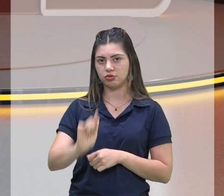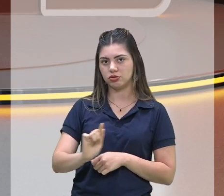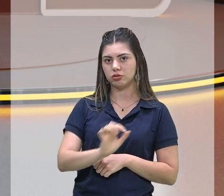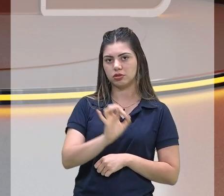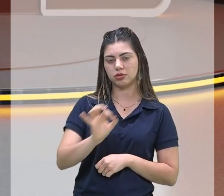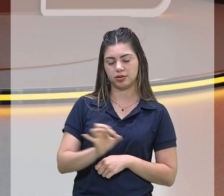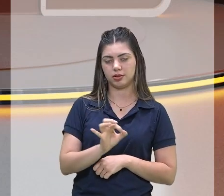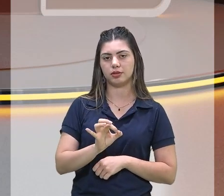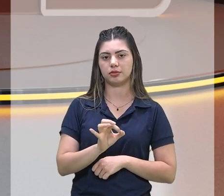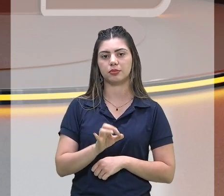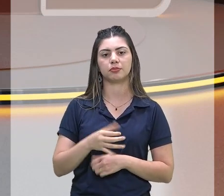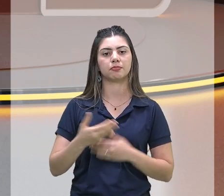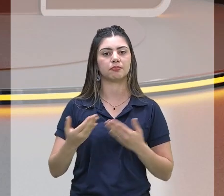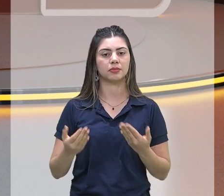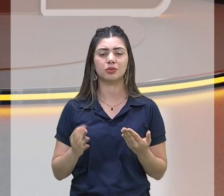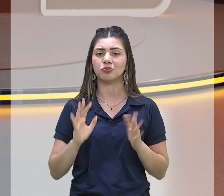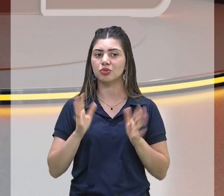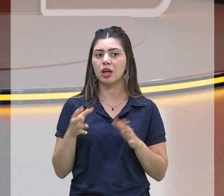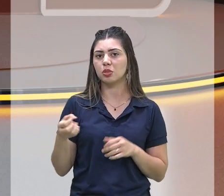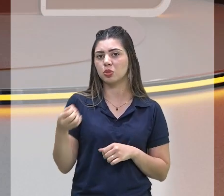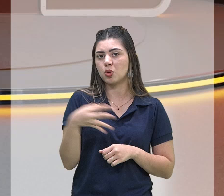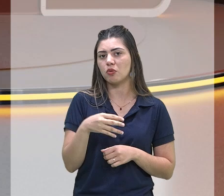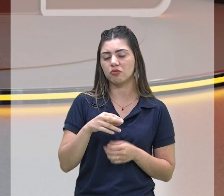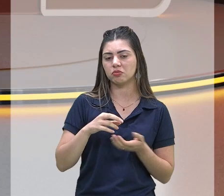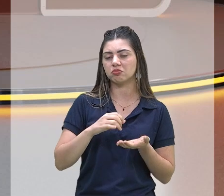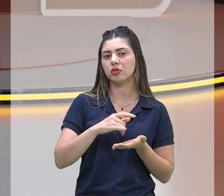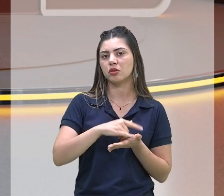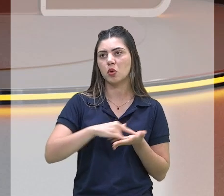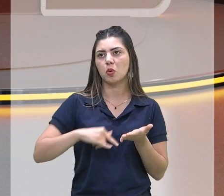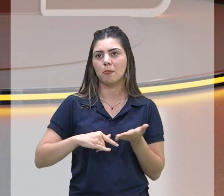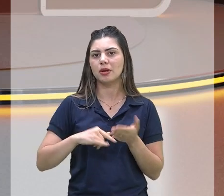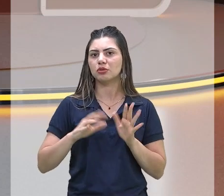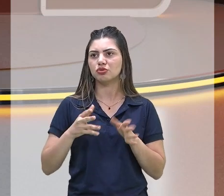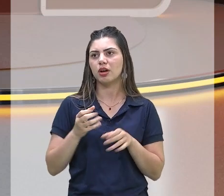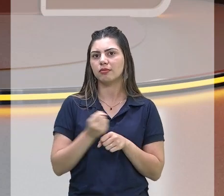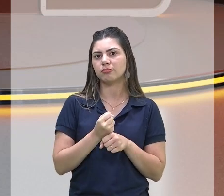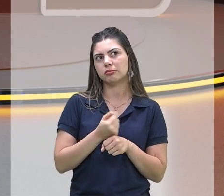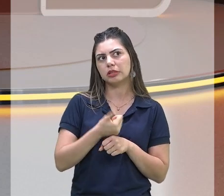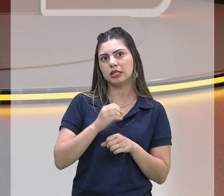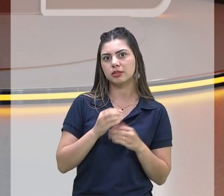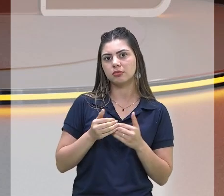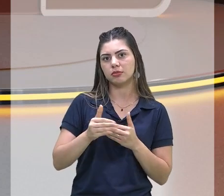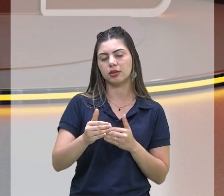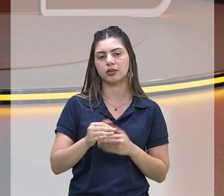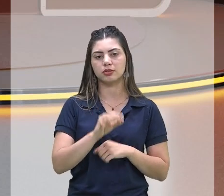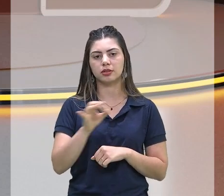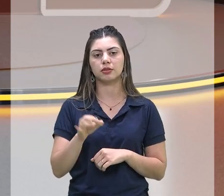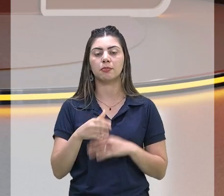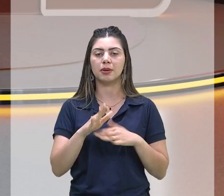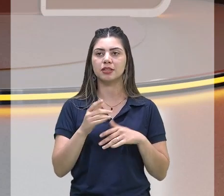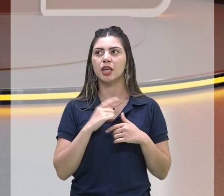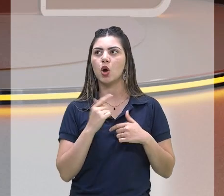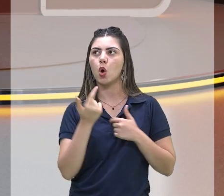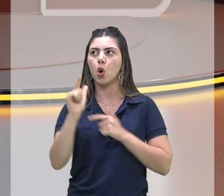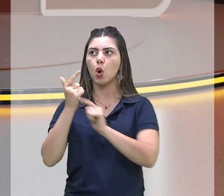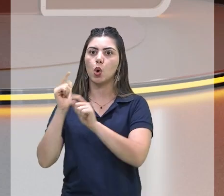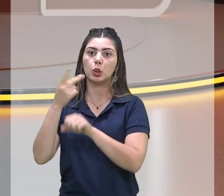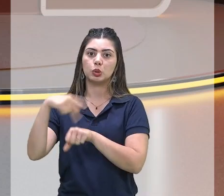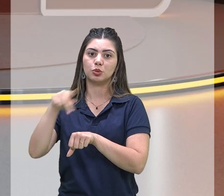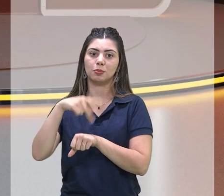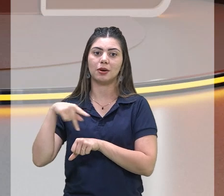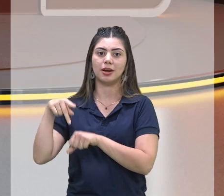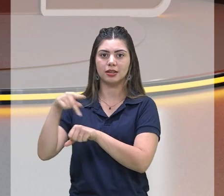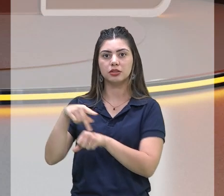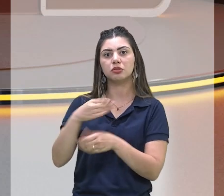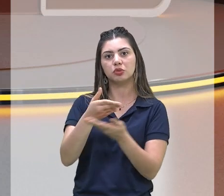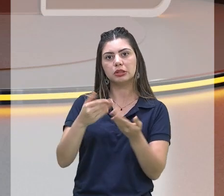RG, já atualizado ali de 10 anos para cá, tá? Em outros países que não fazem parte dos países membros do Mercosul,